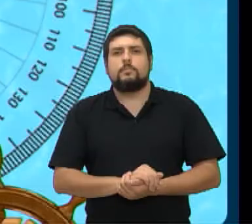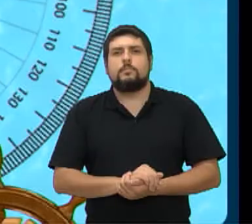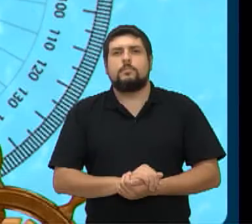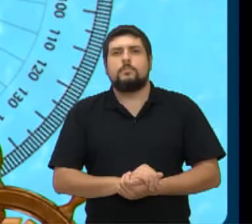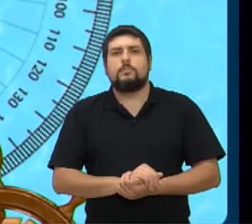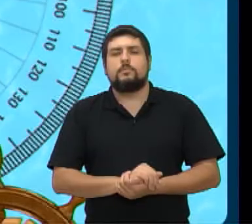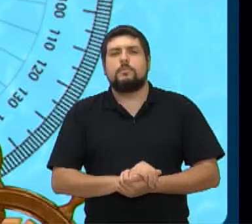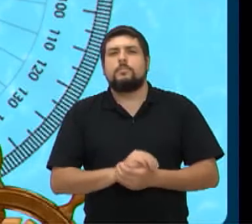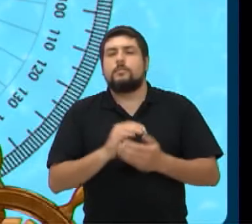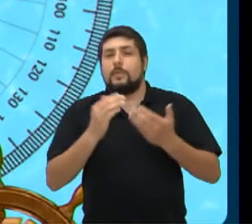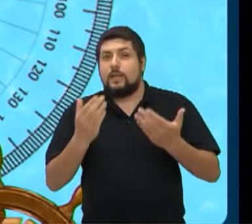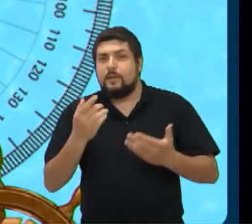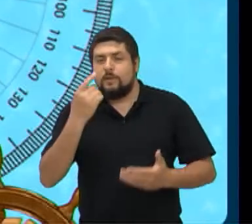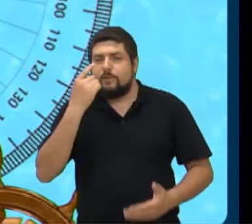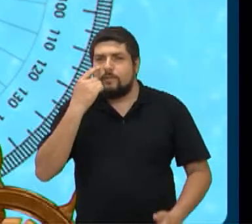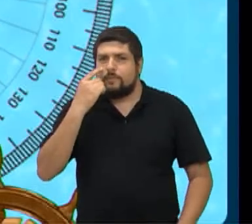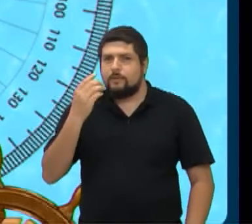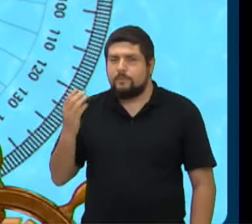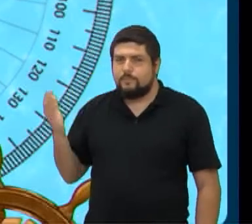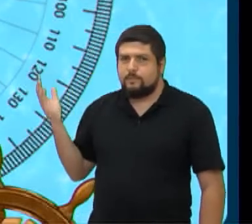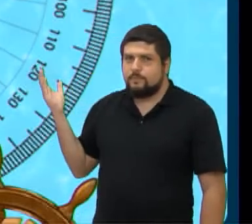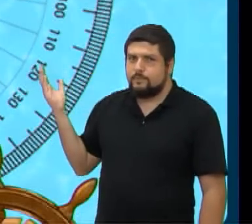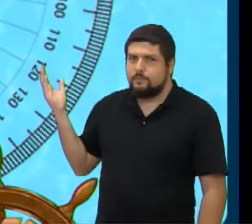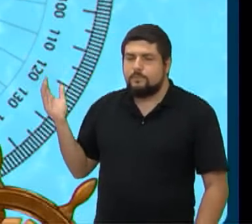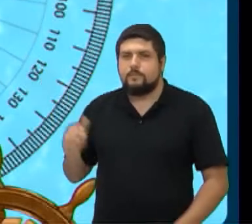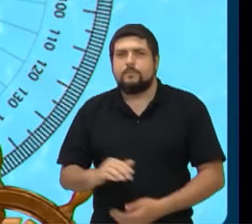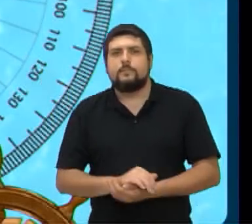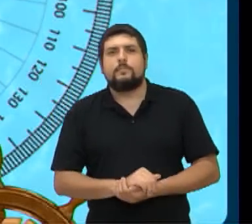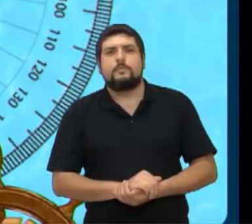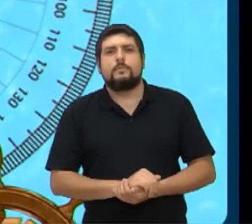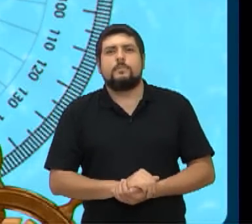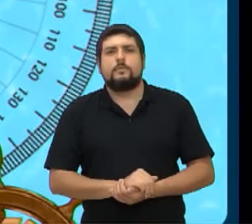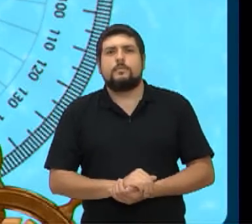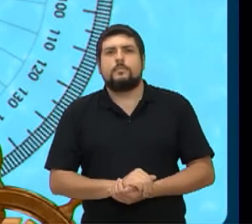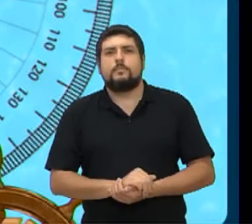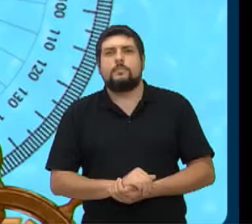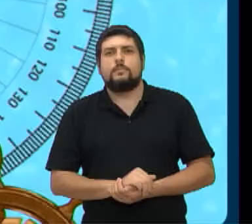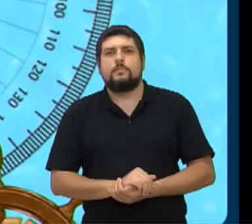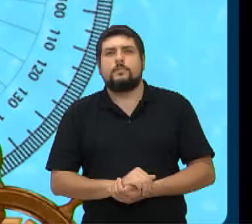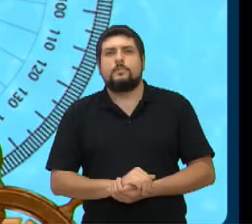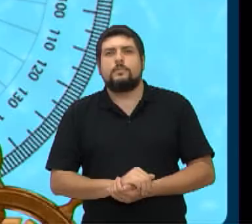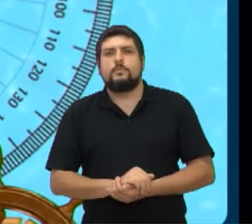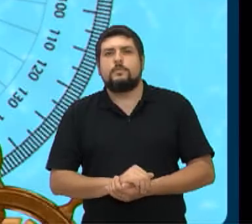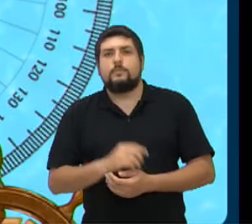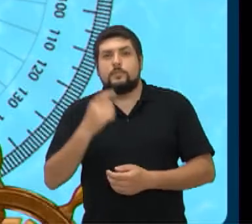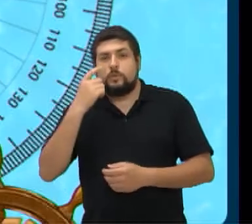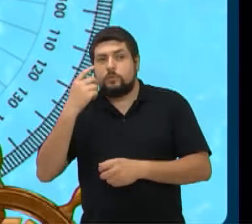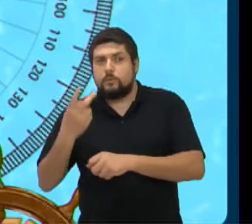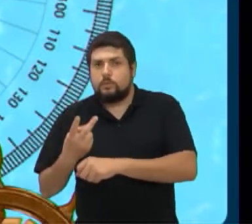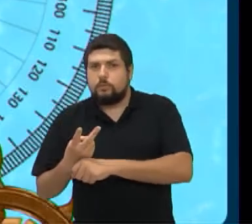Então, veja, vamos pegar ali o nosso primeiro cientista, ok?